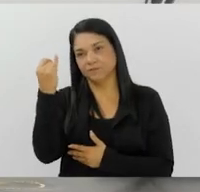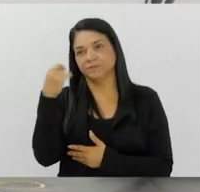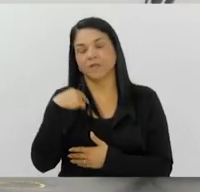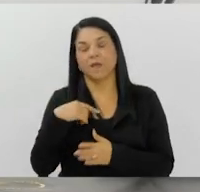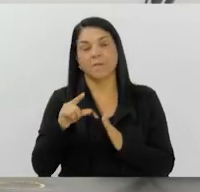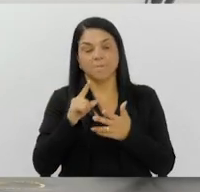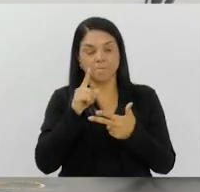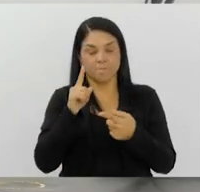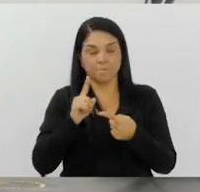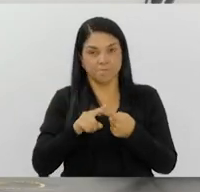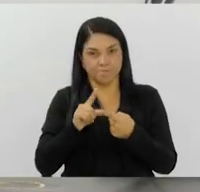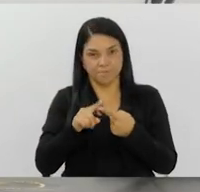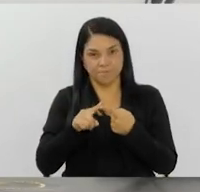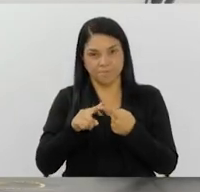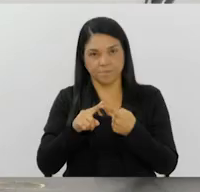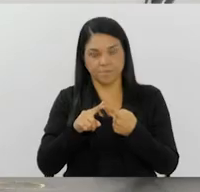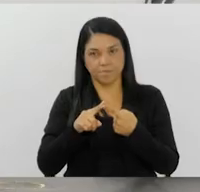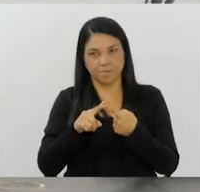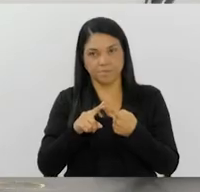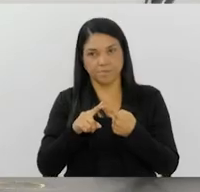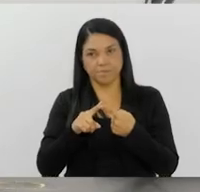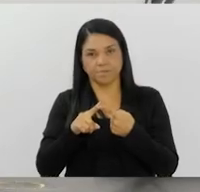primeira delas o